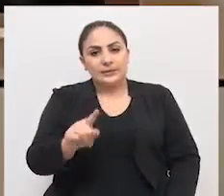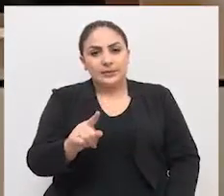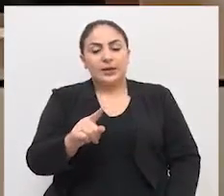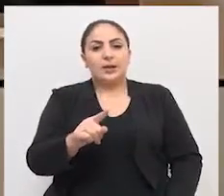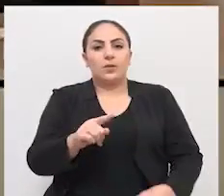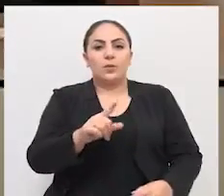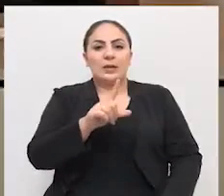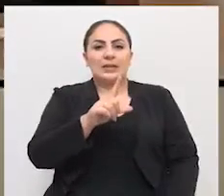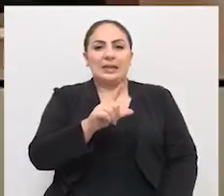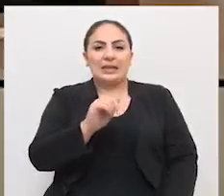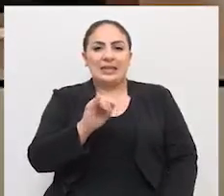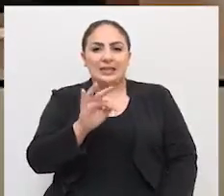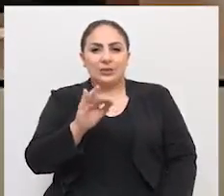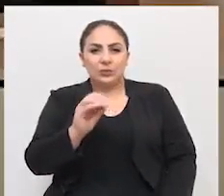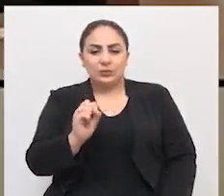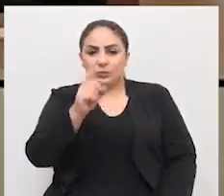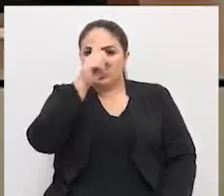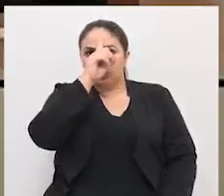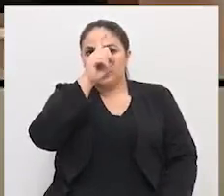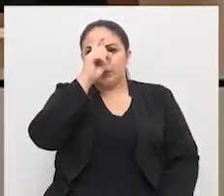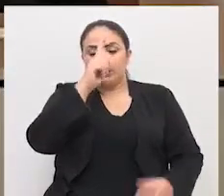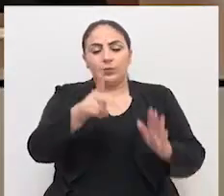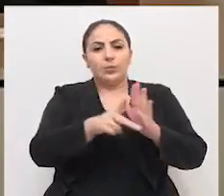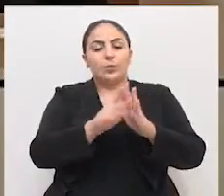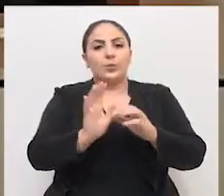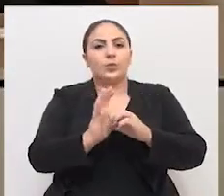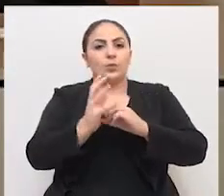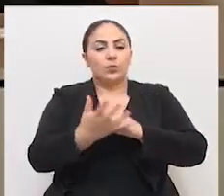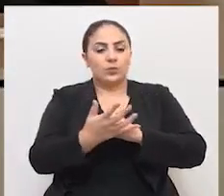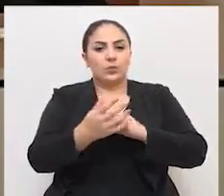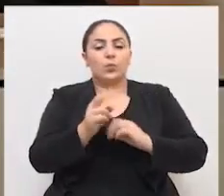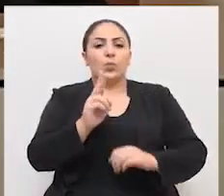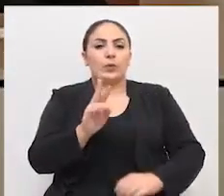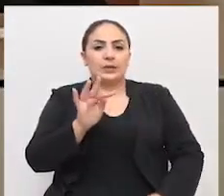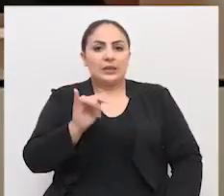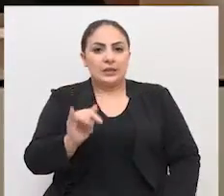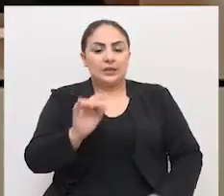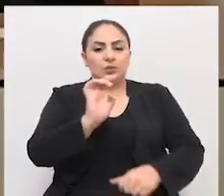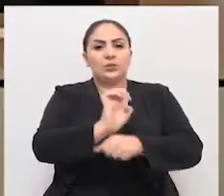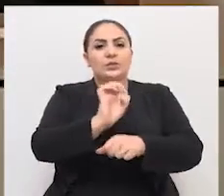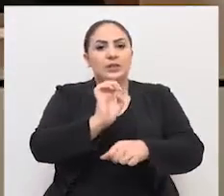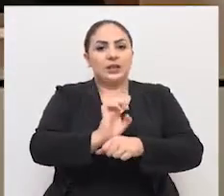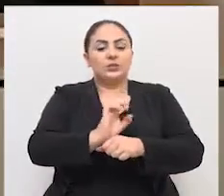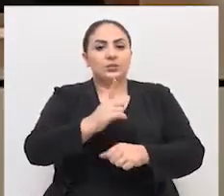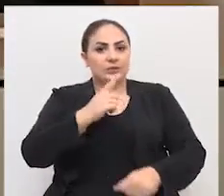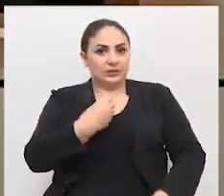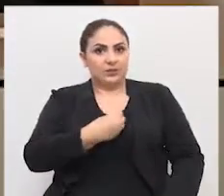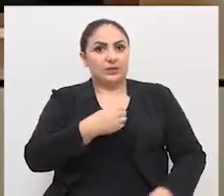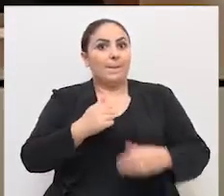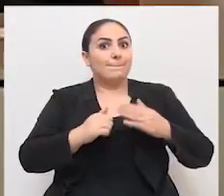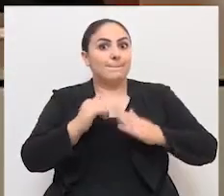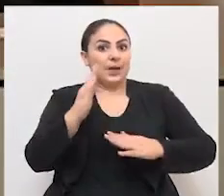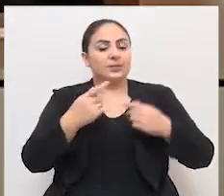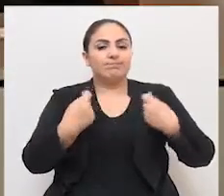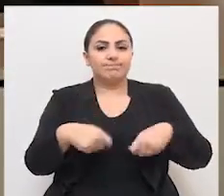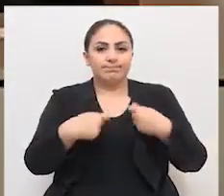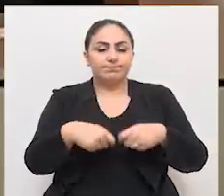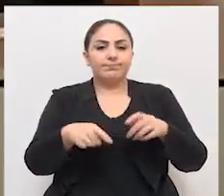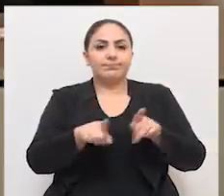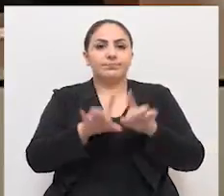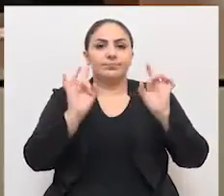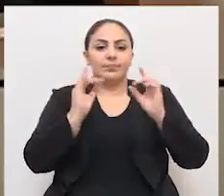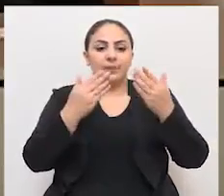de leitos especializados aí para o Covid, leitos de UTI no estado, estão sendo mais